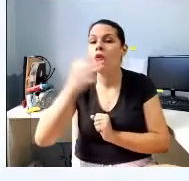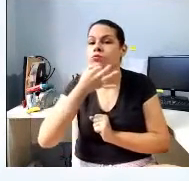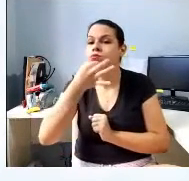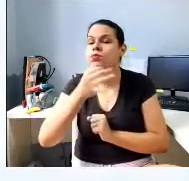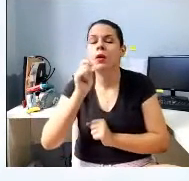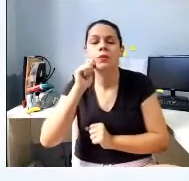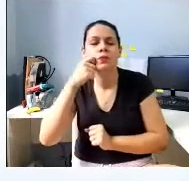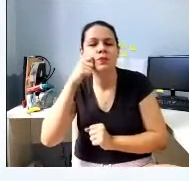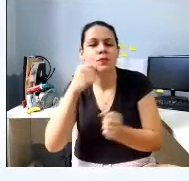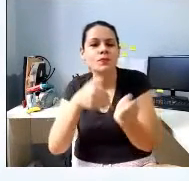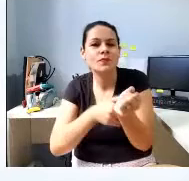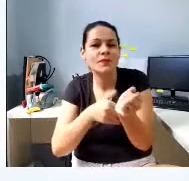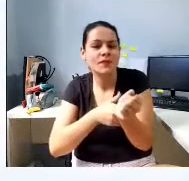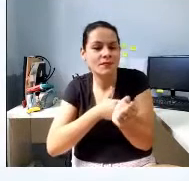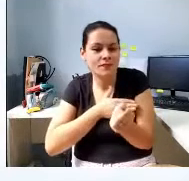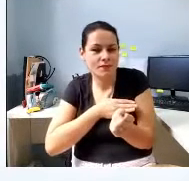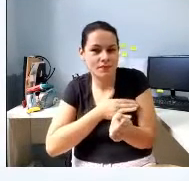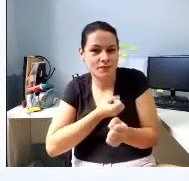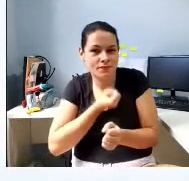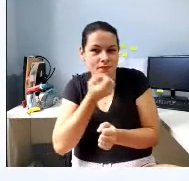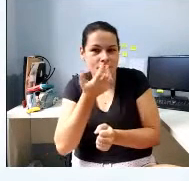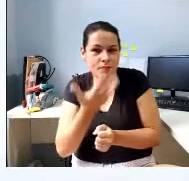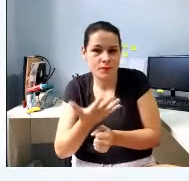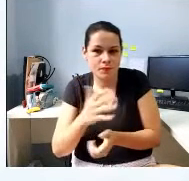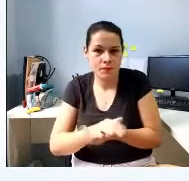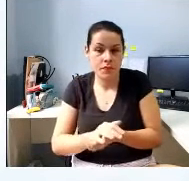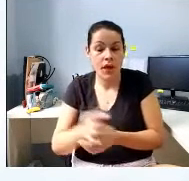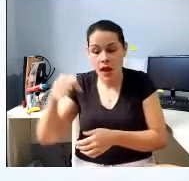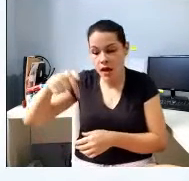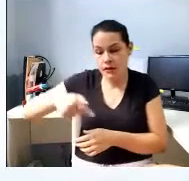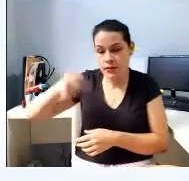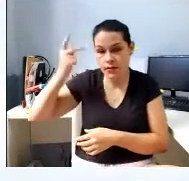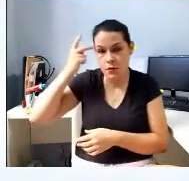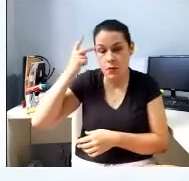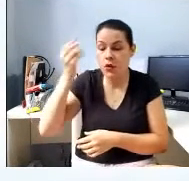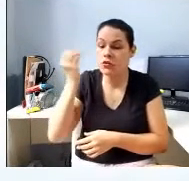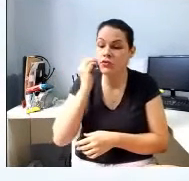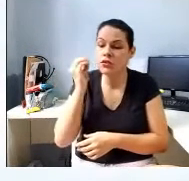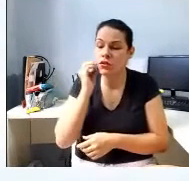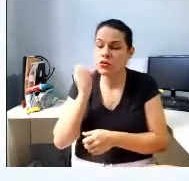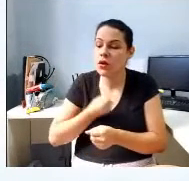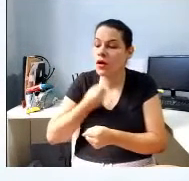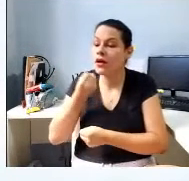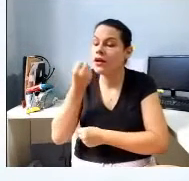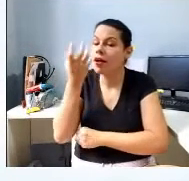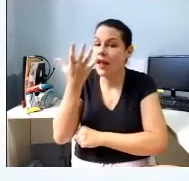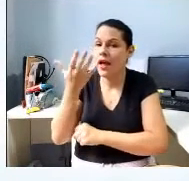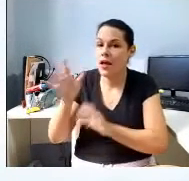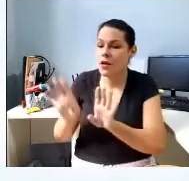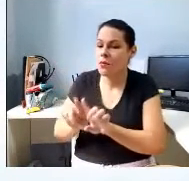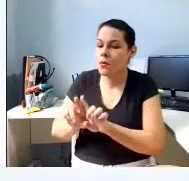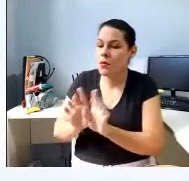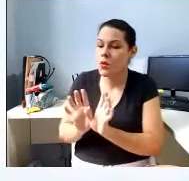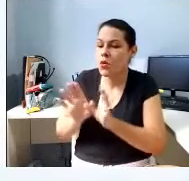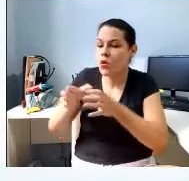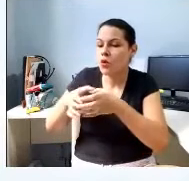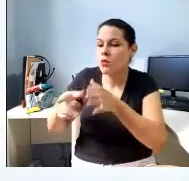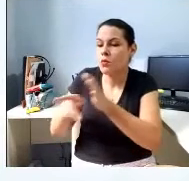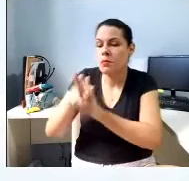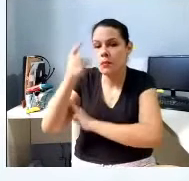Paulo, foi tentada a criação de uma corrente comerciária, de